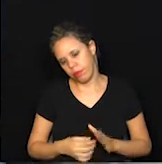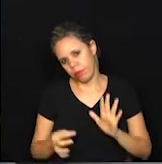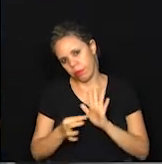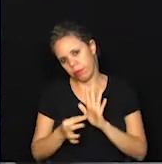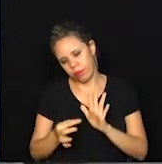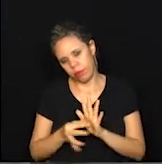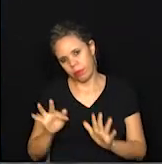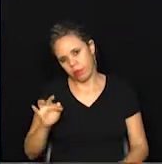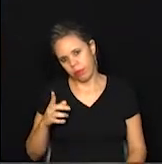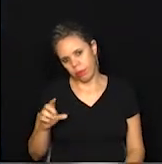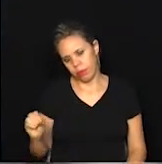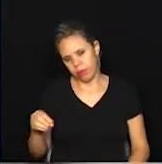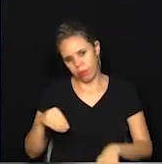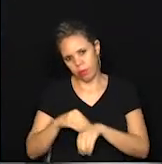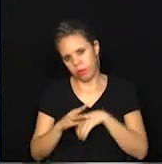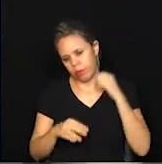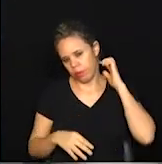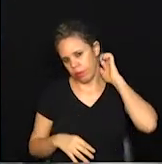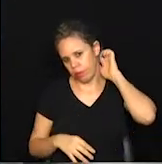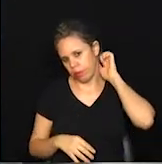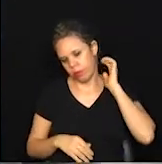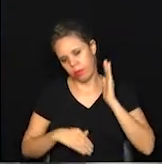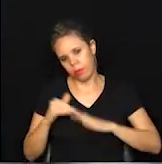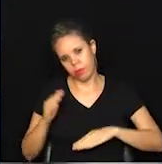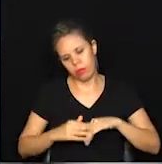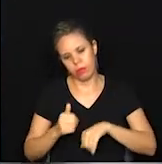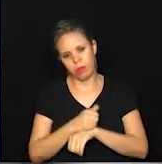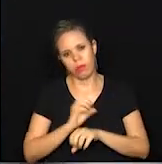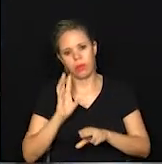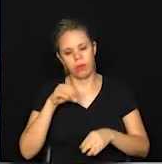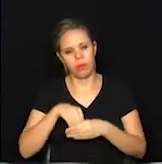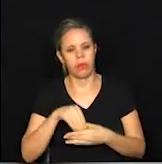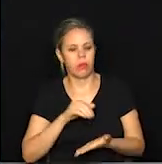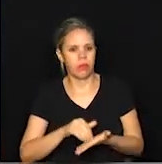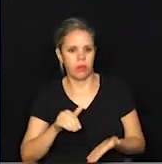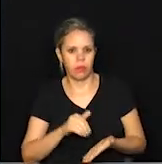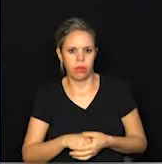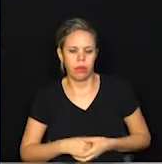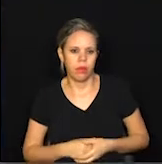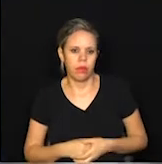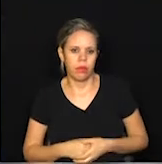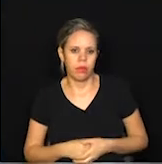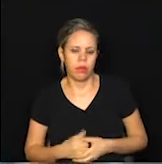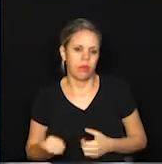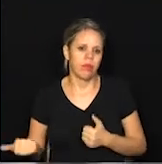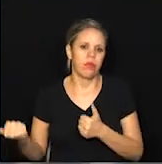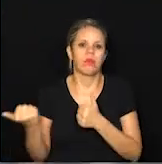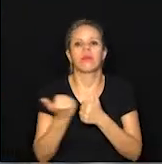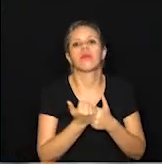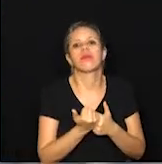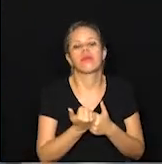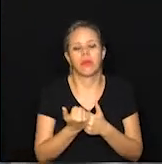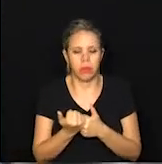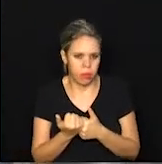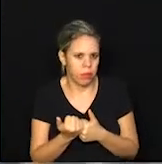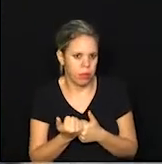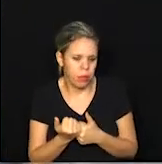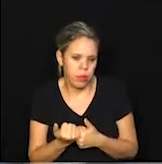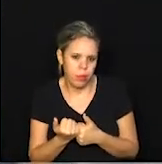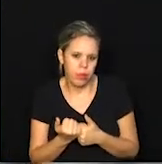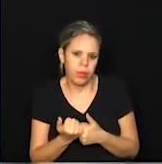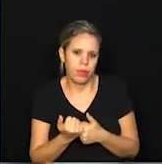Fernando, de tentar trazer profissionais de educação física para dentro da secretaria para suprir